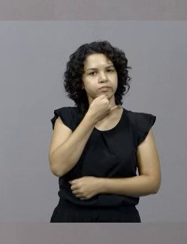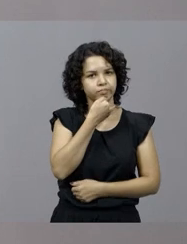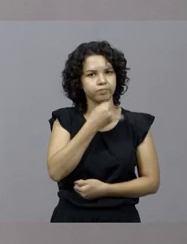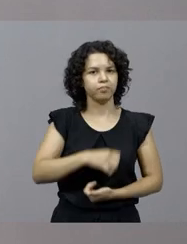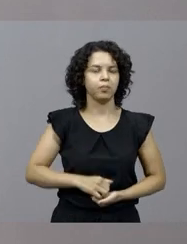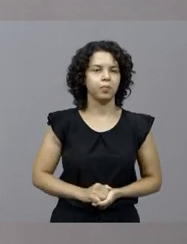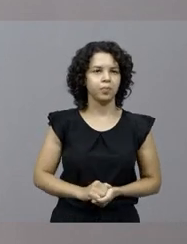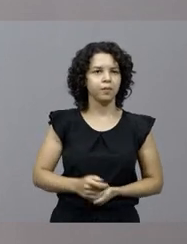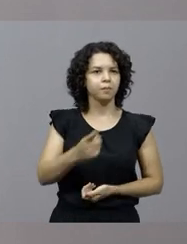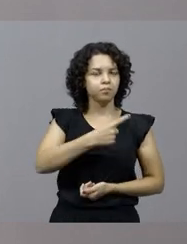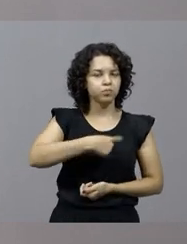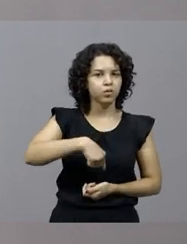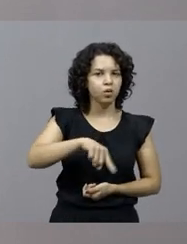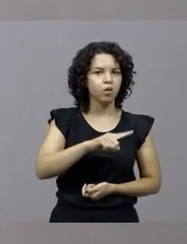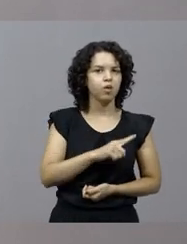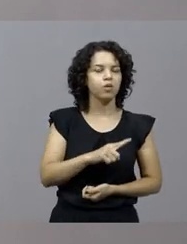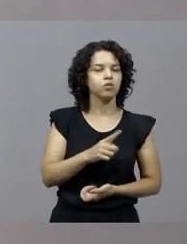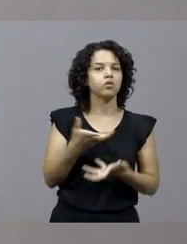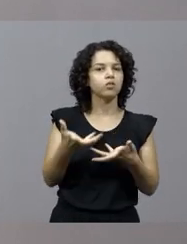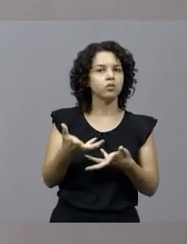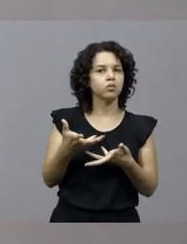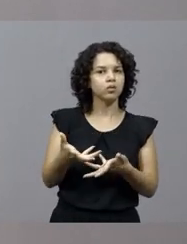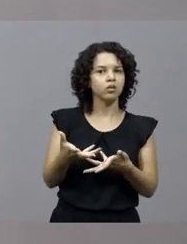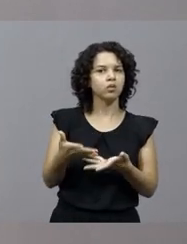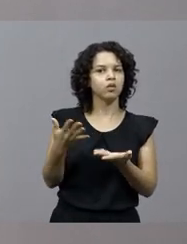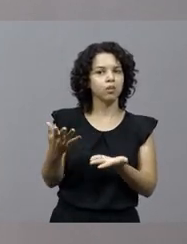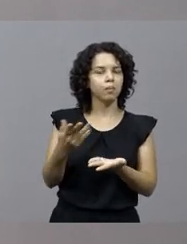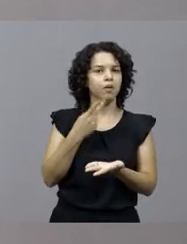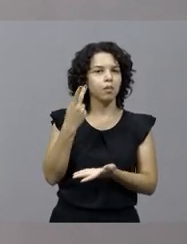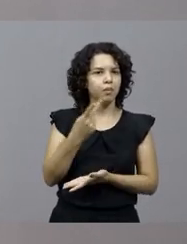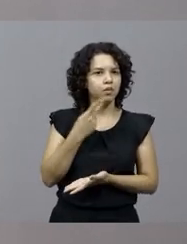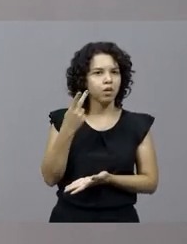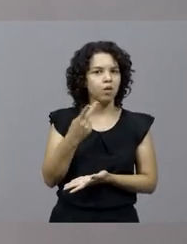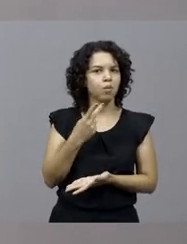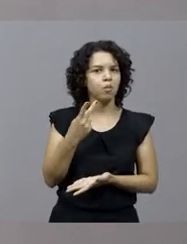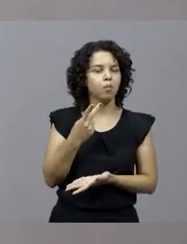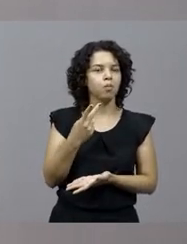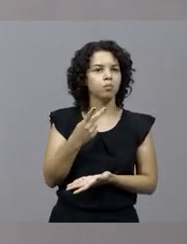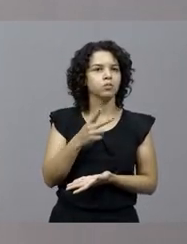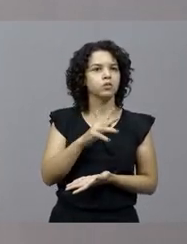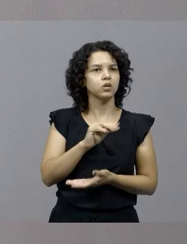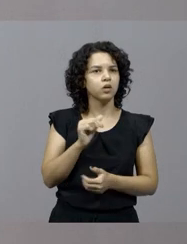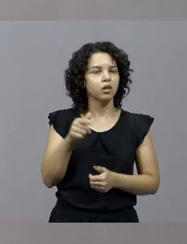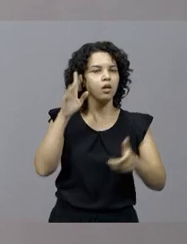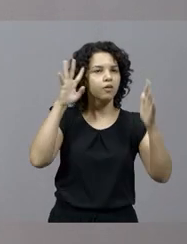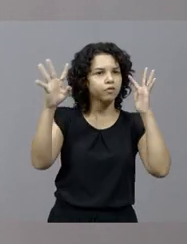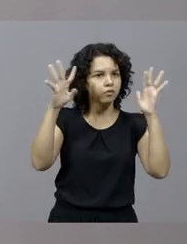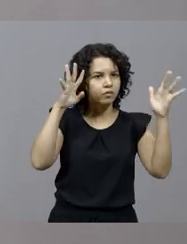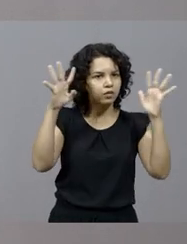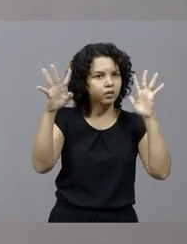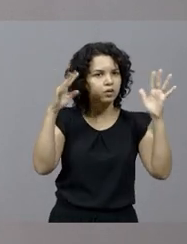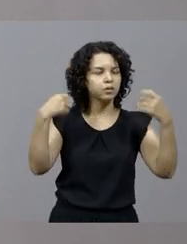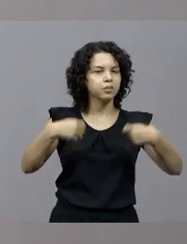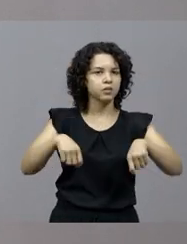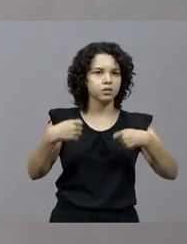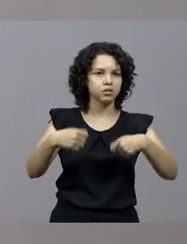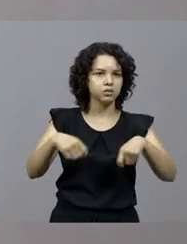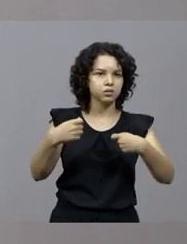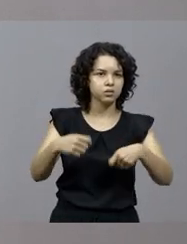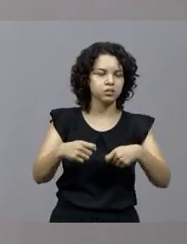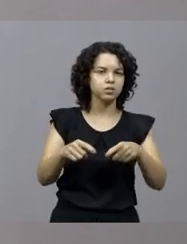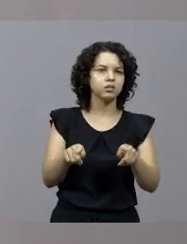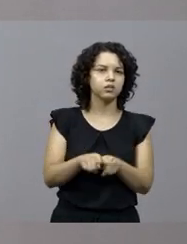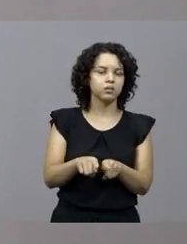O que se espera que esse parlamentar, como político experimentado, reflita profundamente e venha se